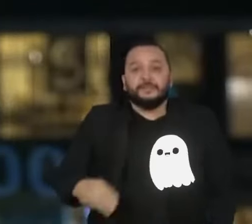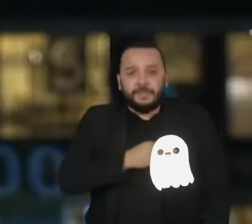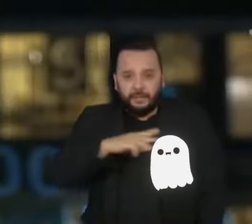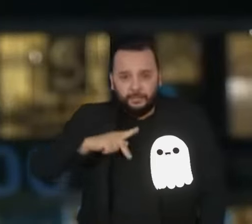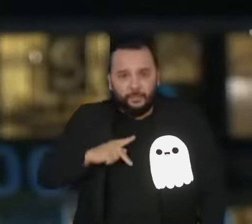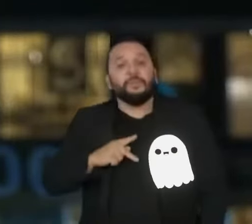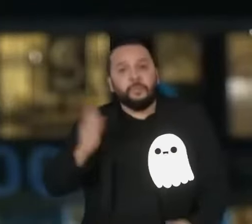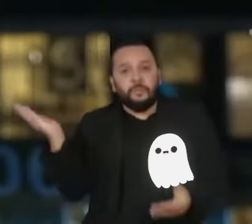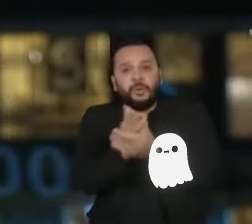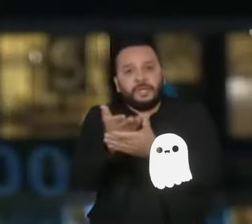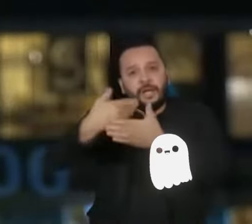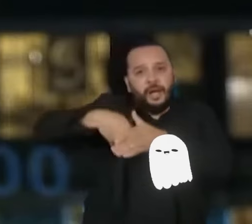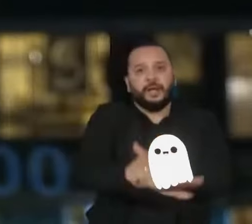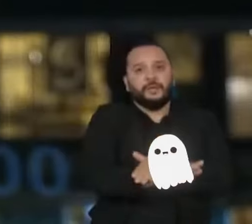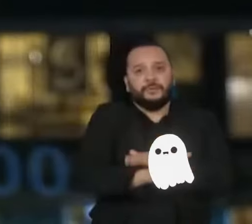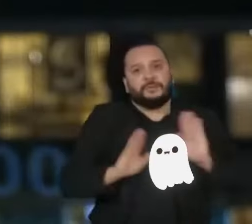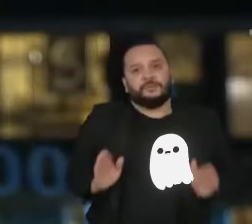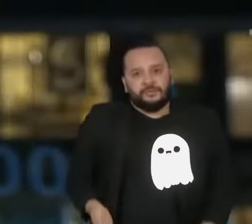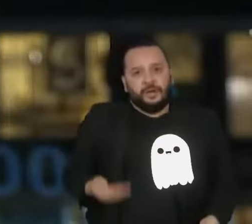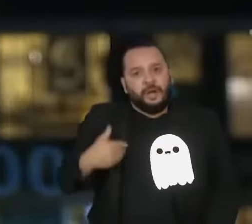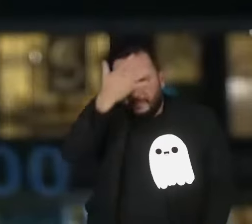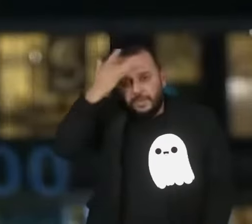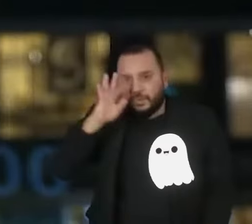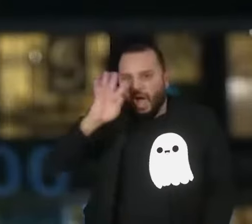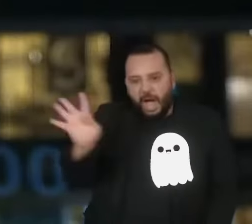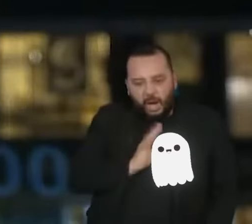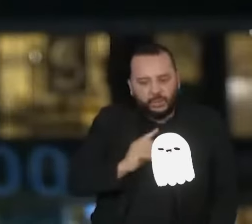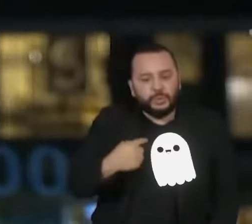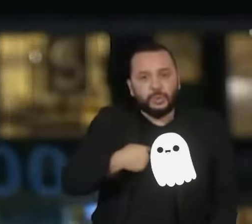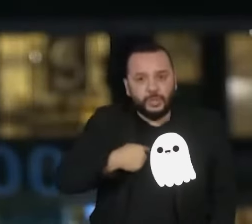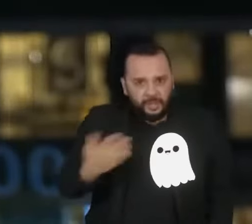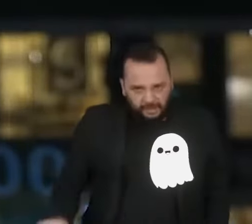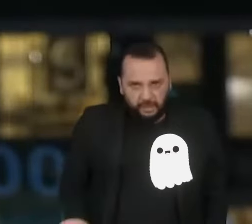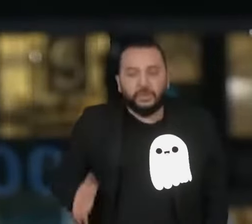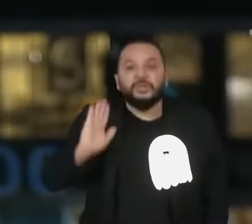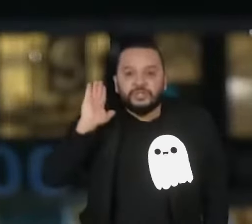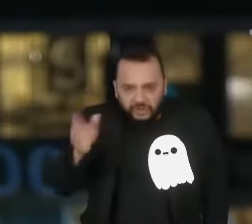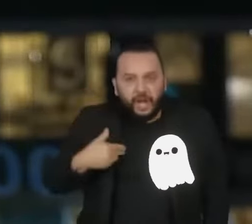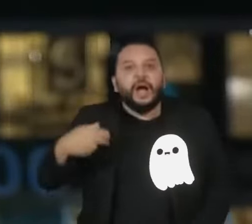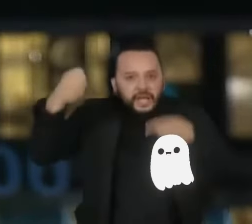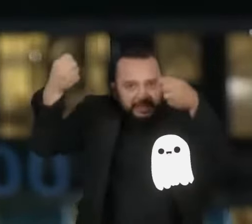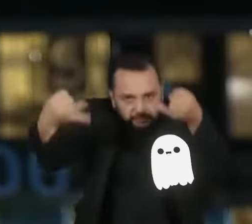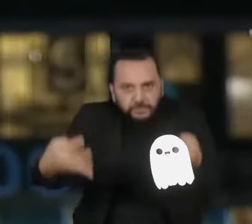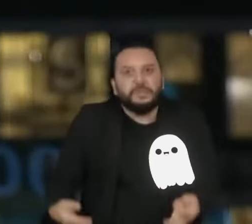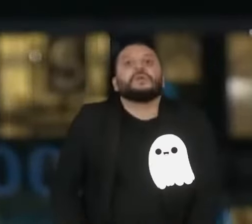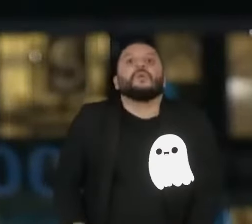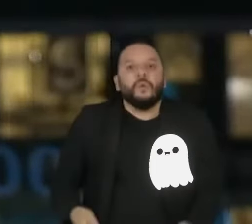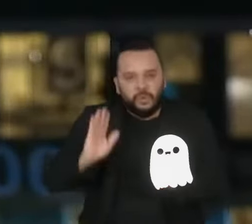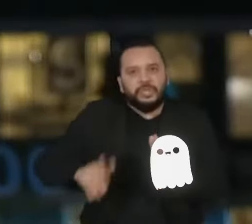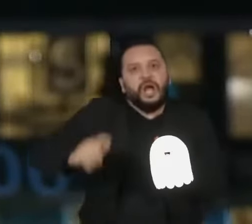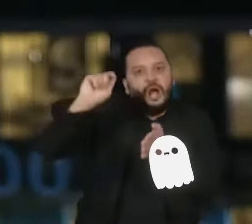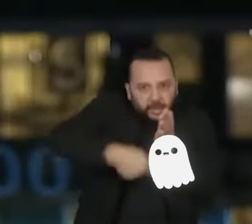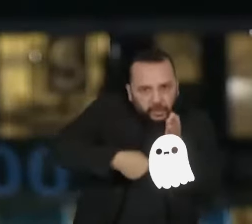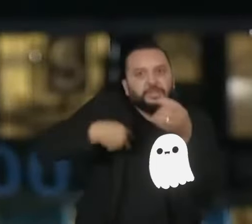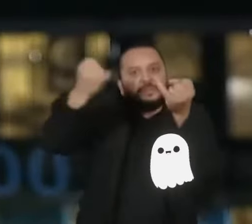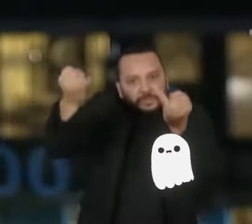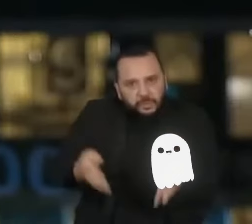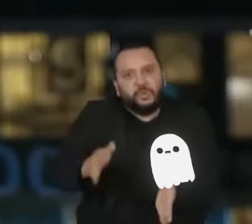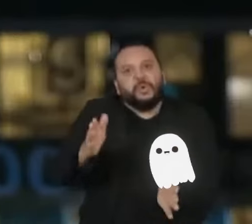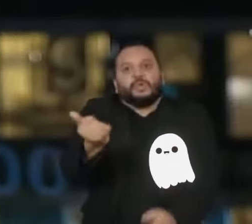arquivou o processo. A pessoa que me acusou se retratou publicamente em cartório,